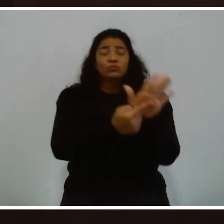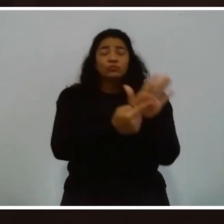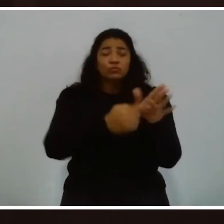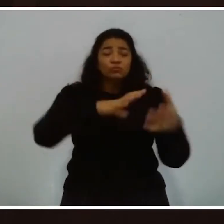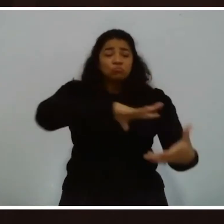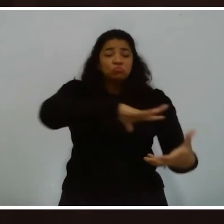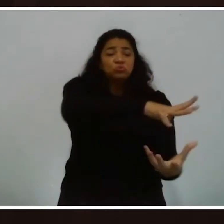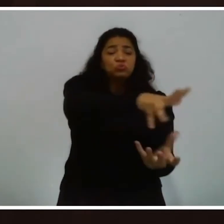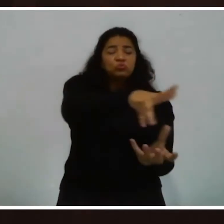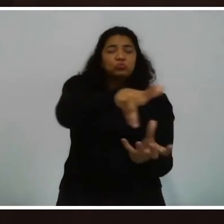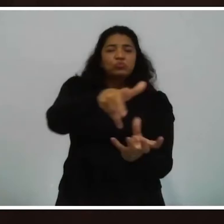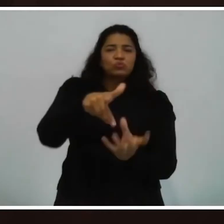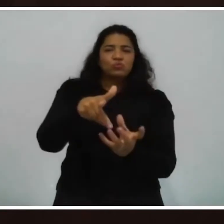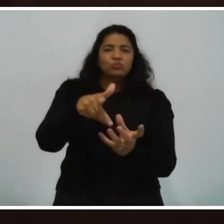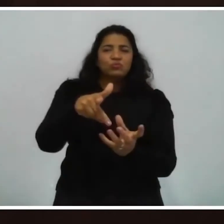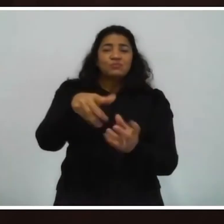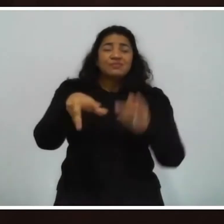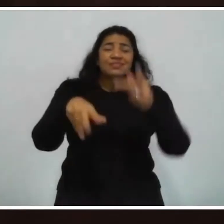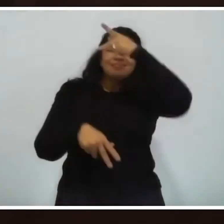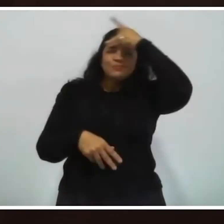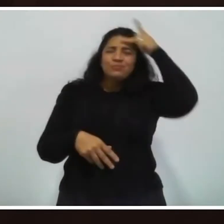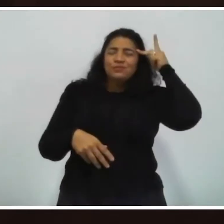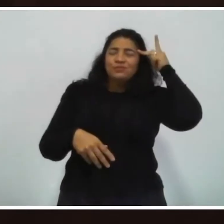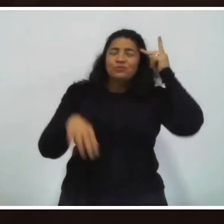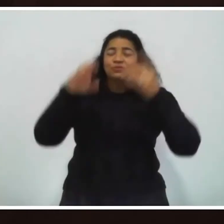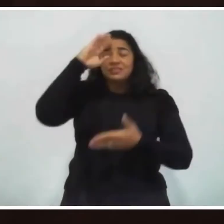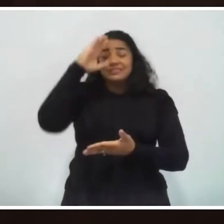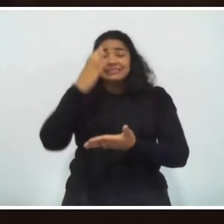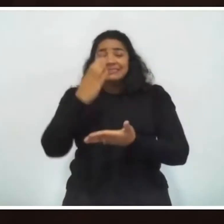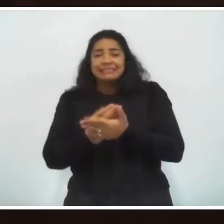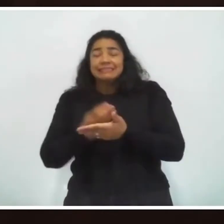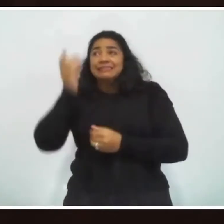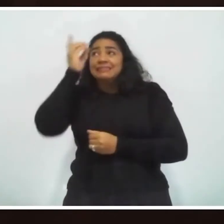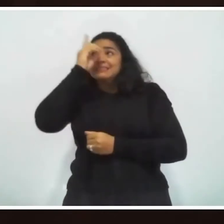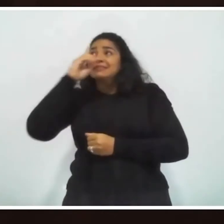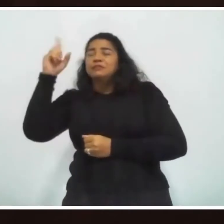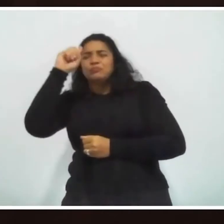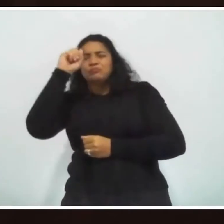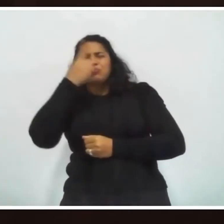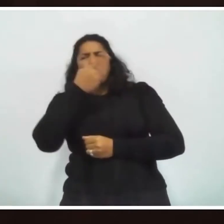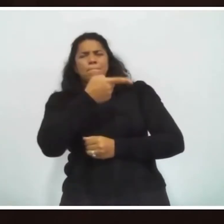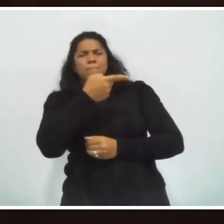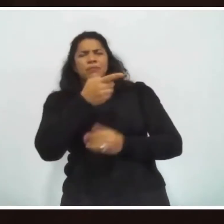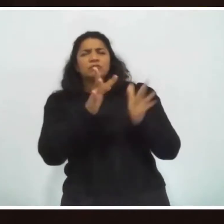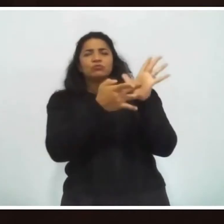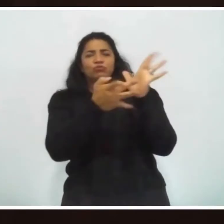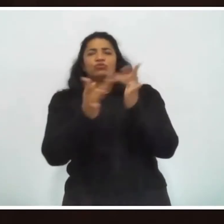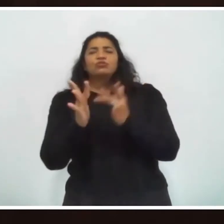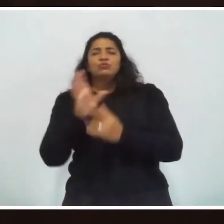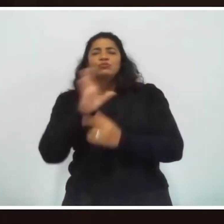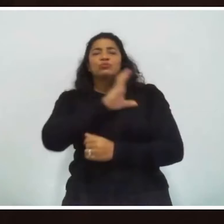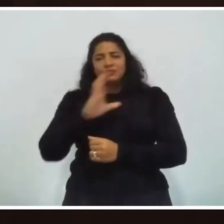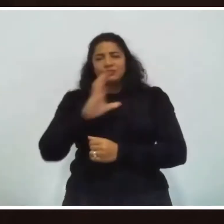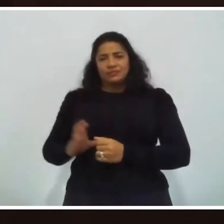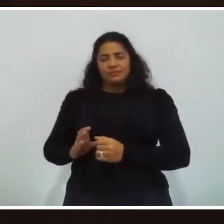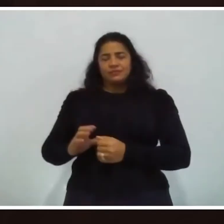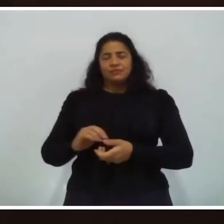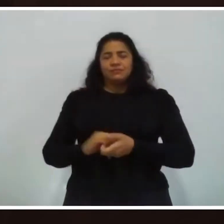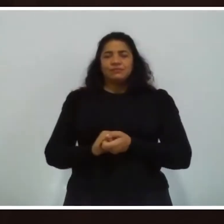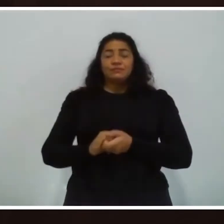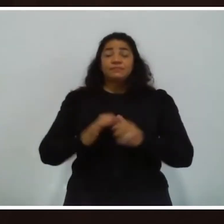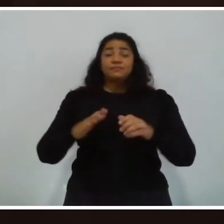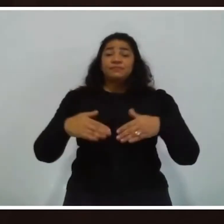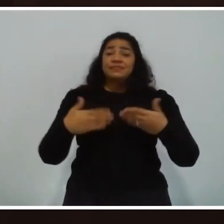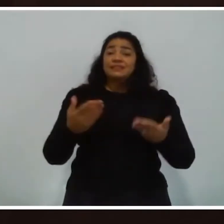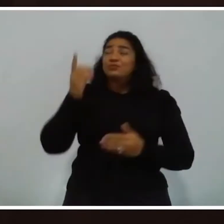Deus quer, na verdade, uma só entidade orgânica. Deus,